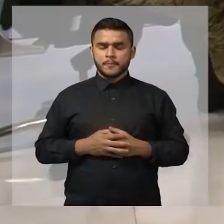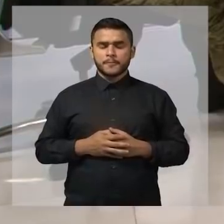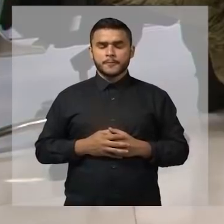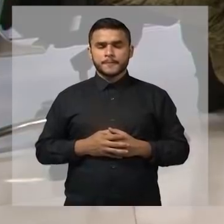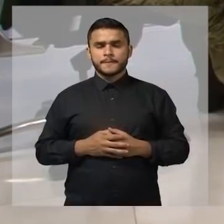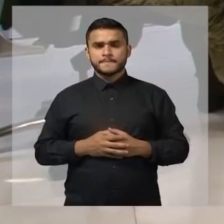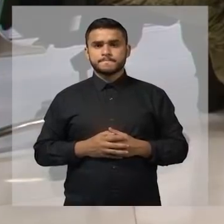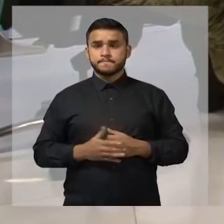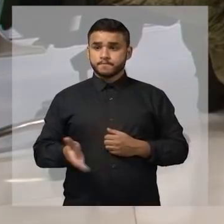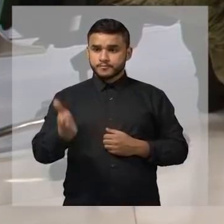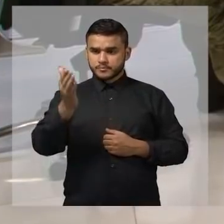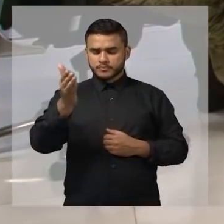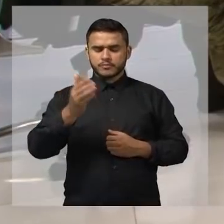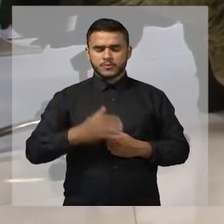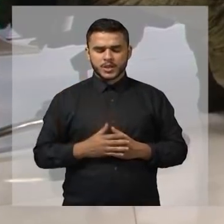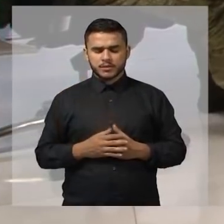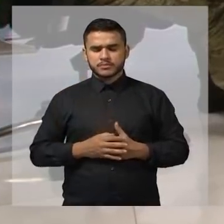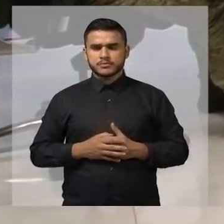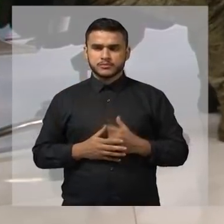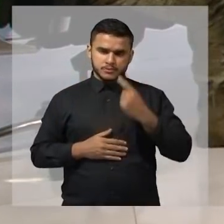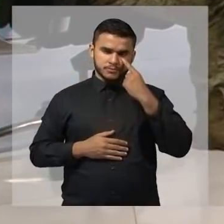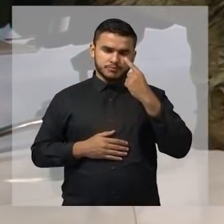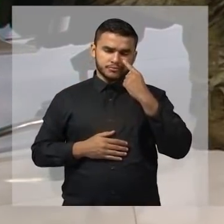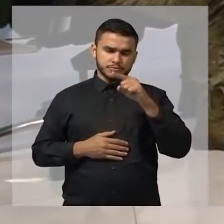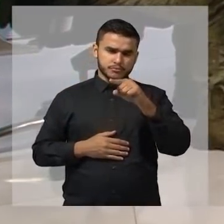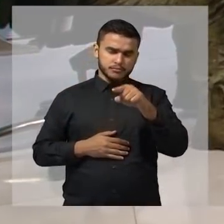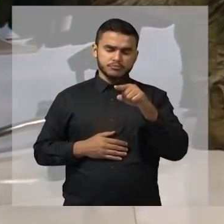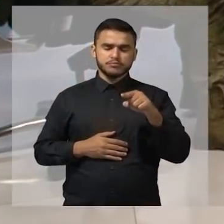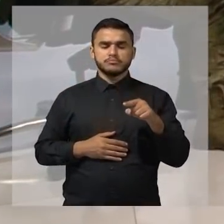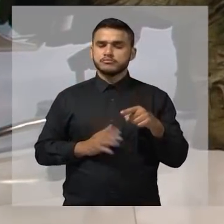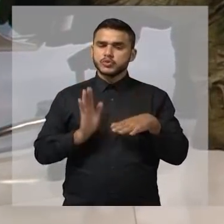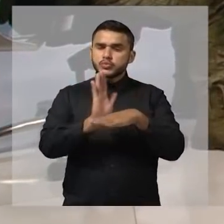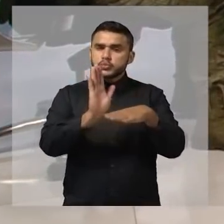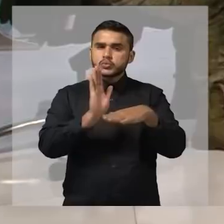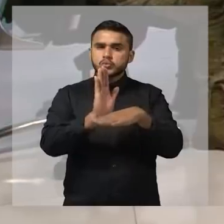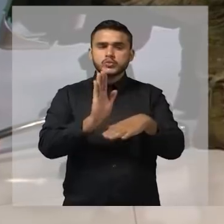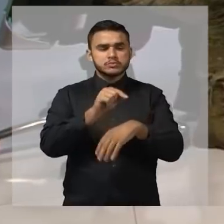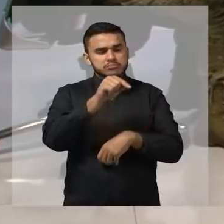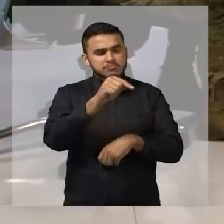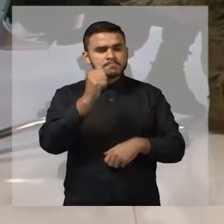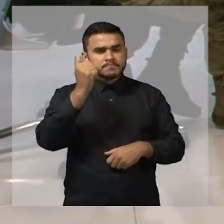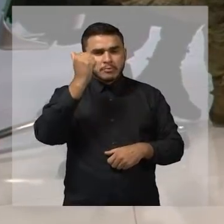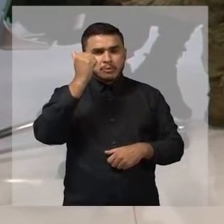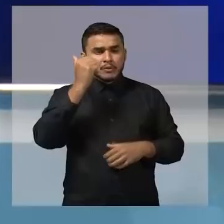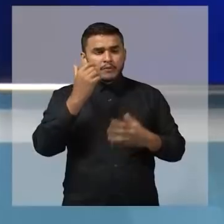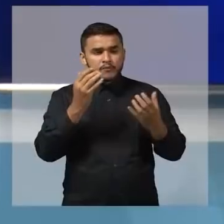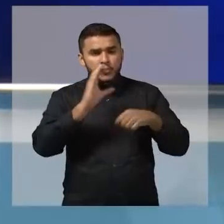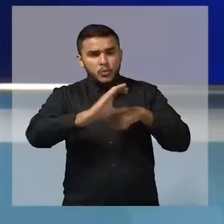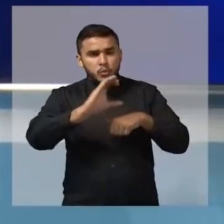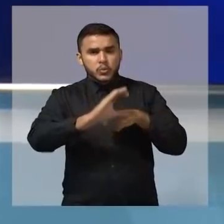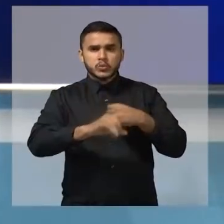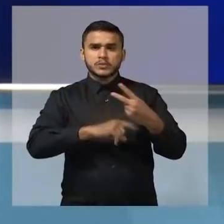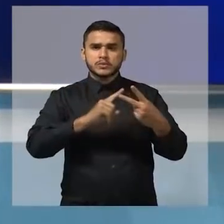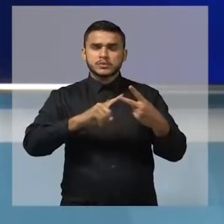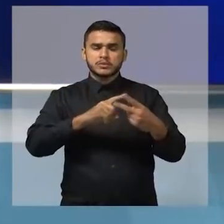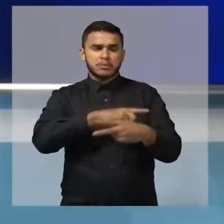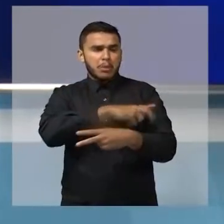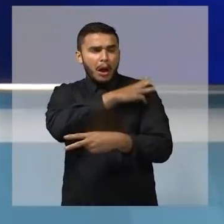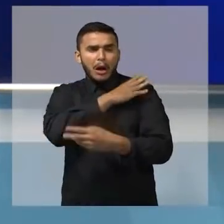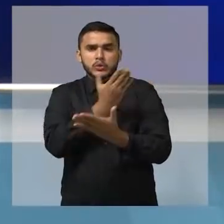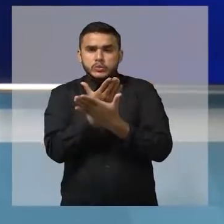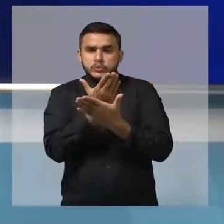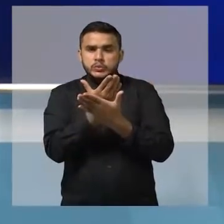paralelo ao trabalho de ressocialização, dando-lhe um estudo mínimo, uma profissão para que ele